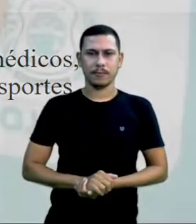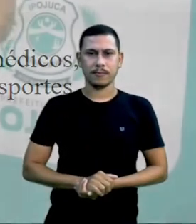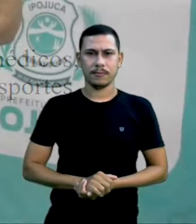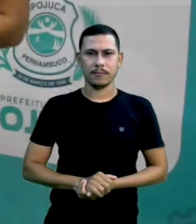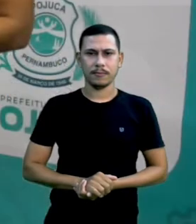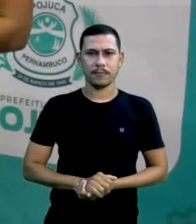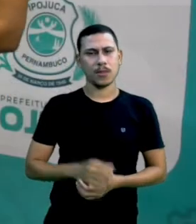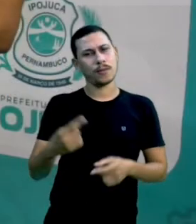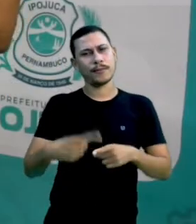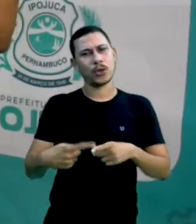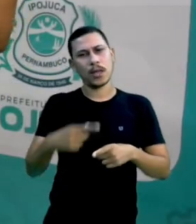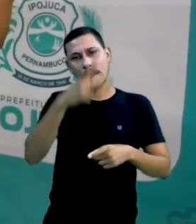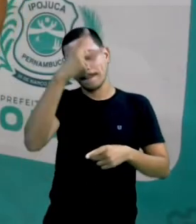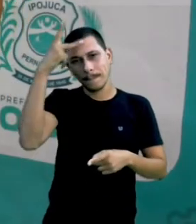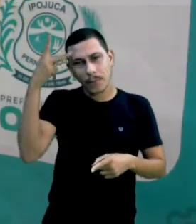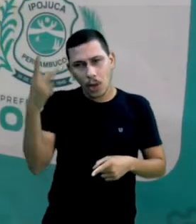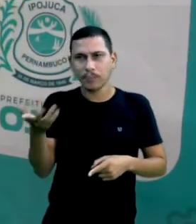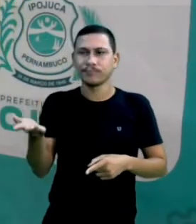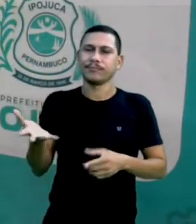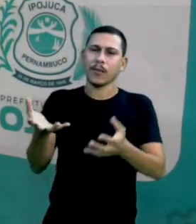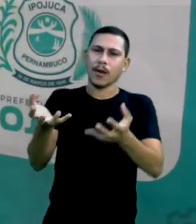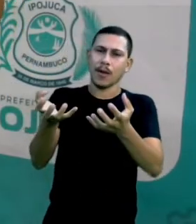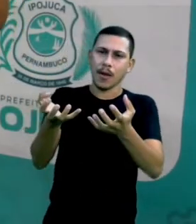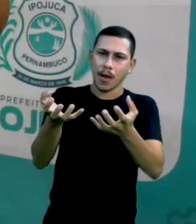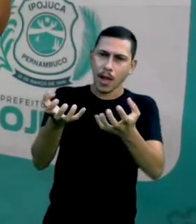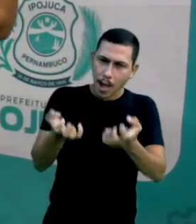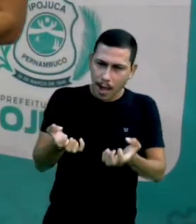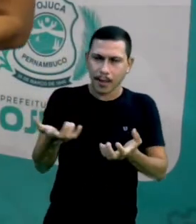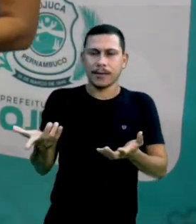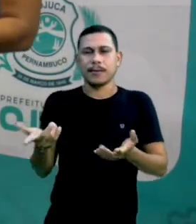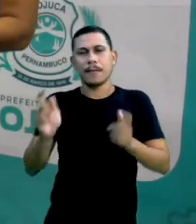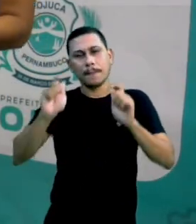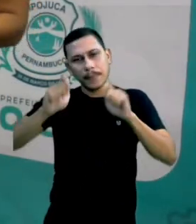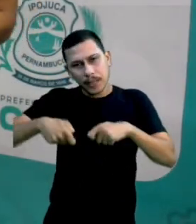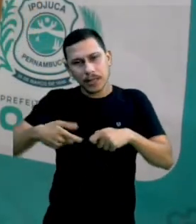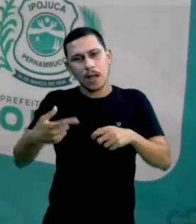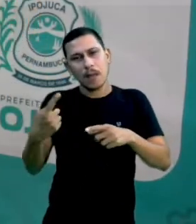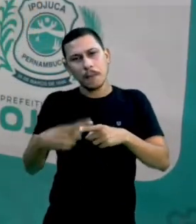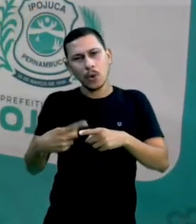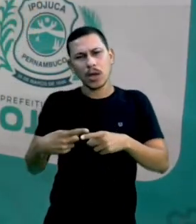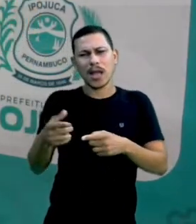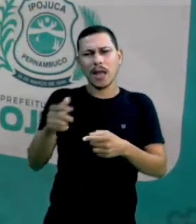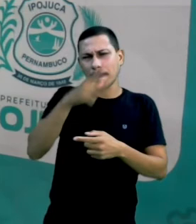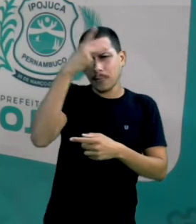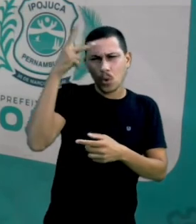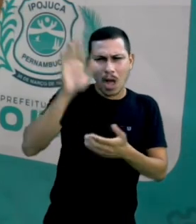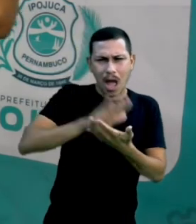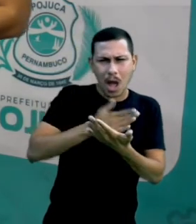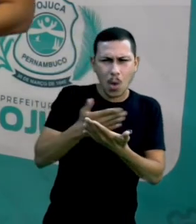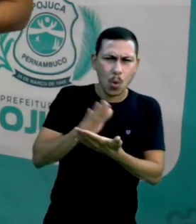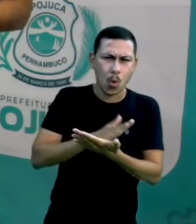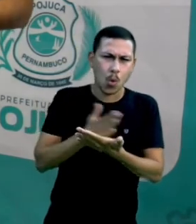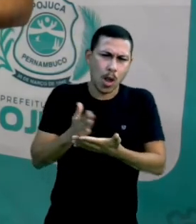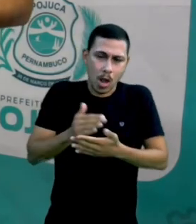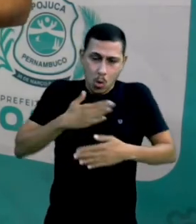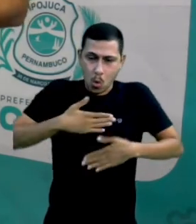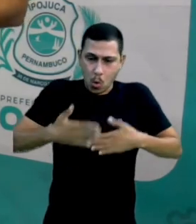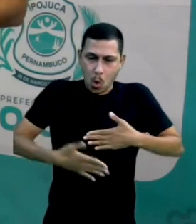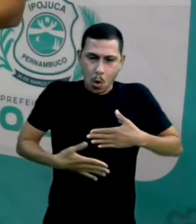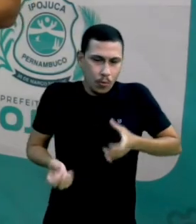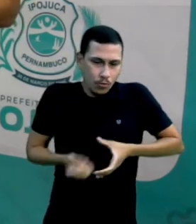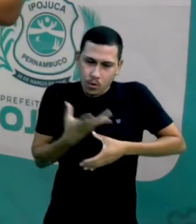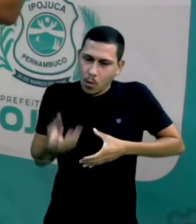o tratamento de pacientes que não produzem suficiente alguns hormônios, como, por exemplo, o hormônio